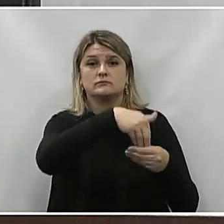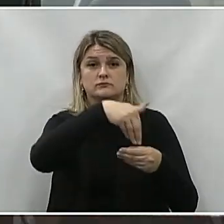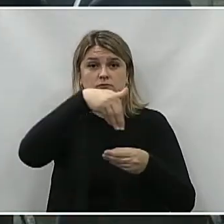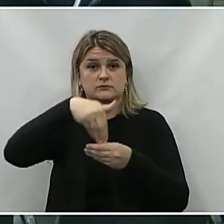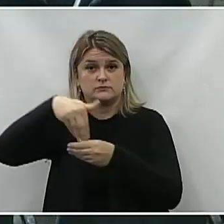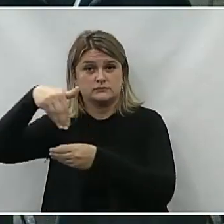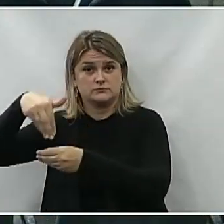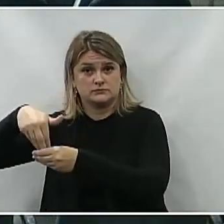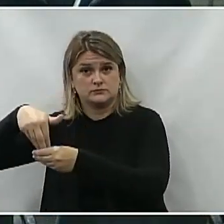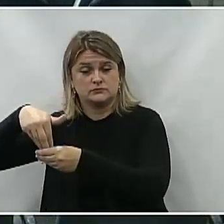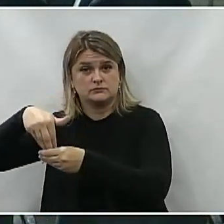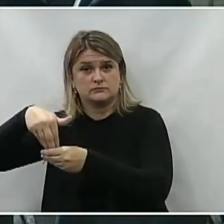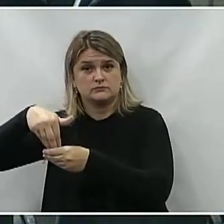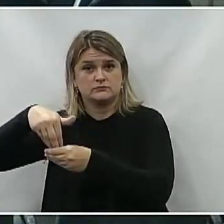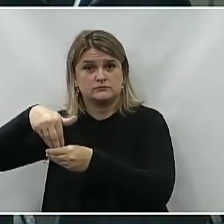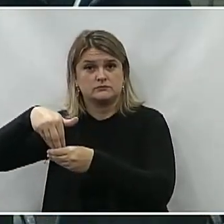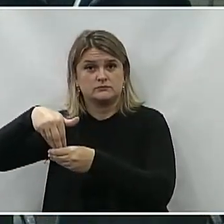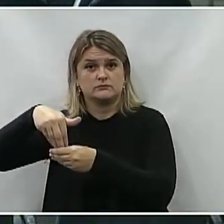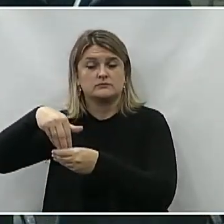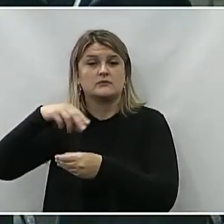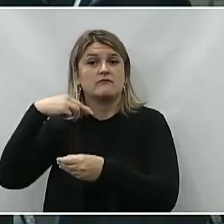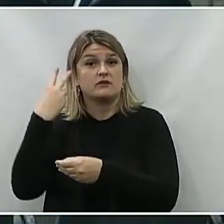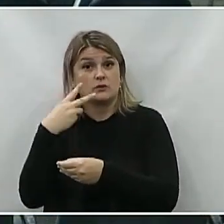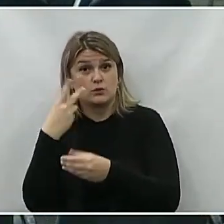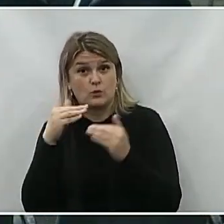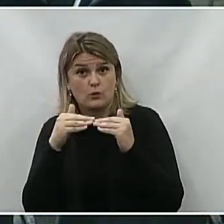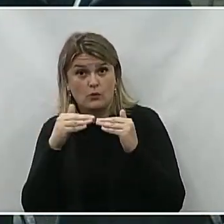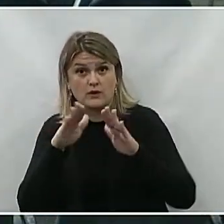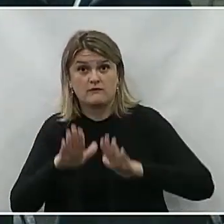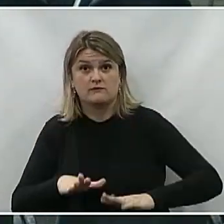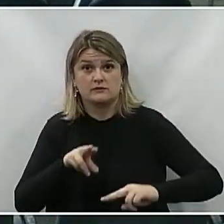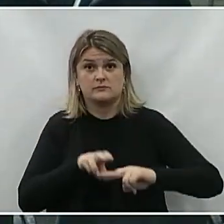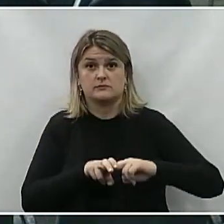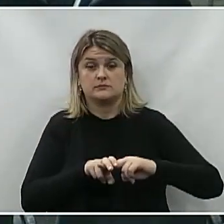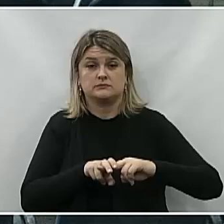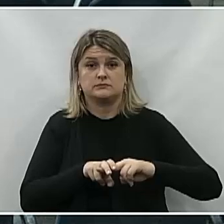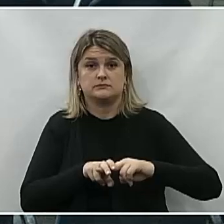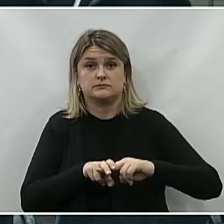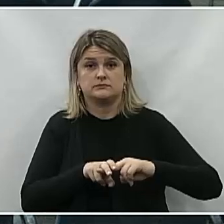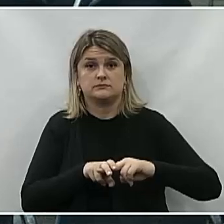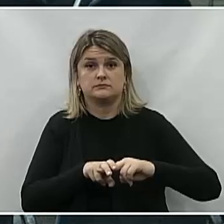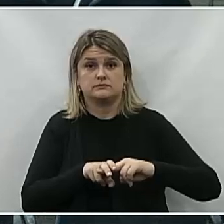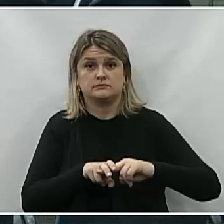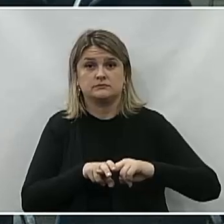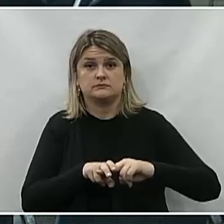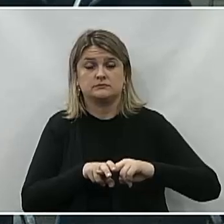Em votação Senhores vereadores Que aprovam Permaneçam Como estão